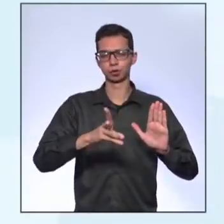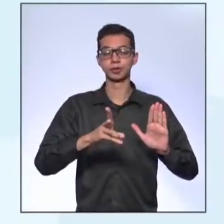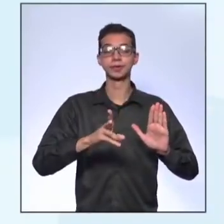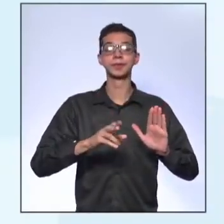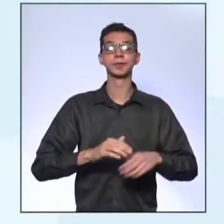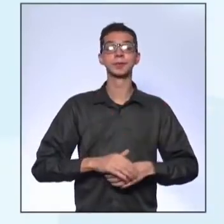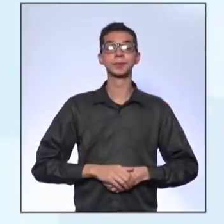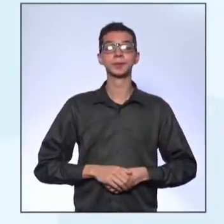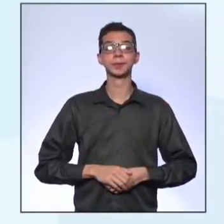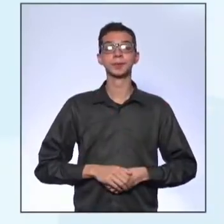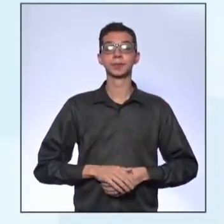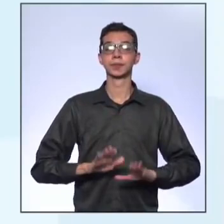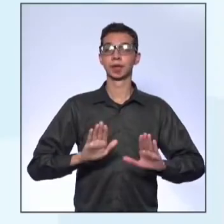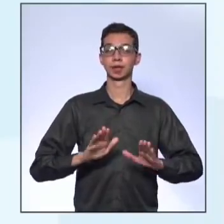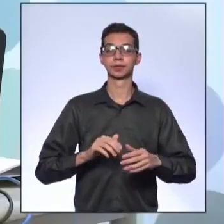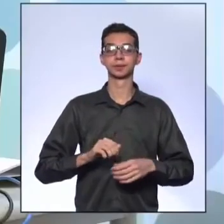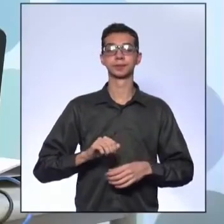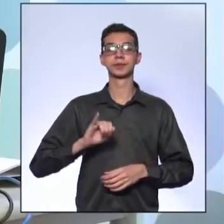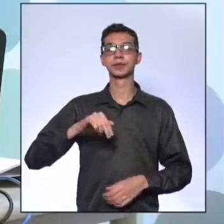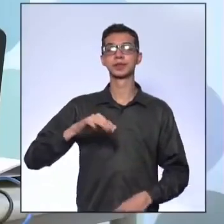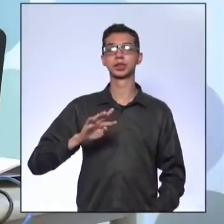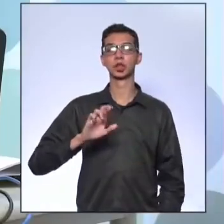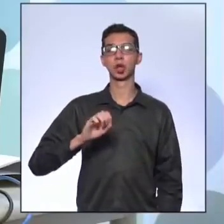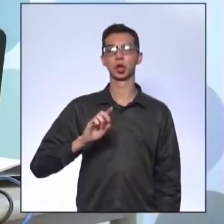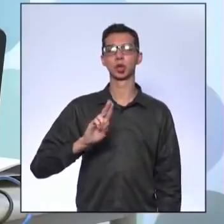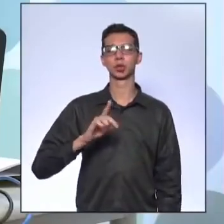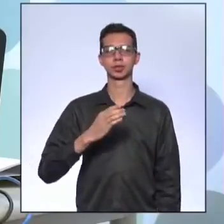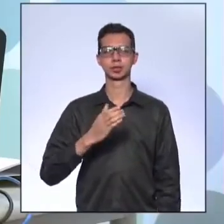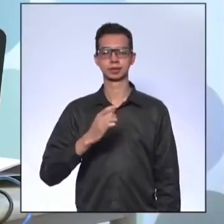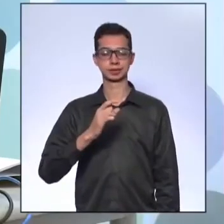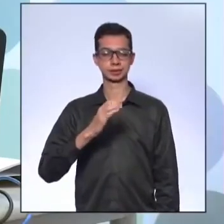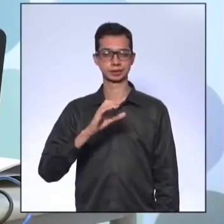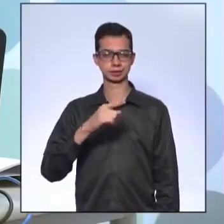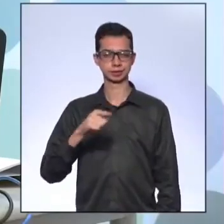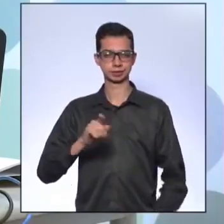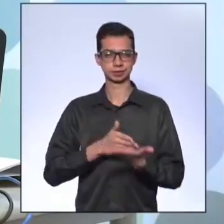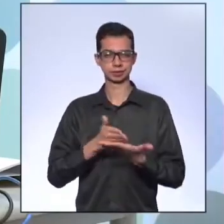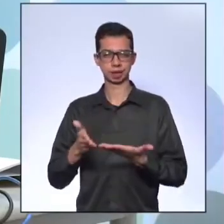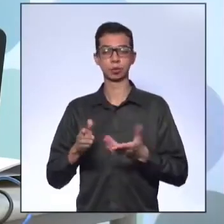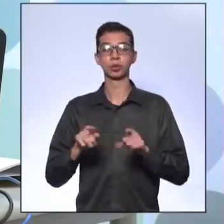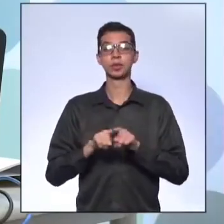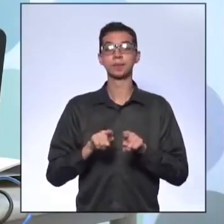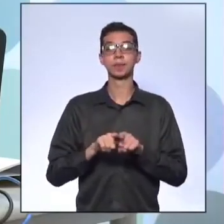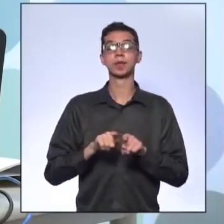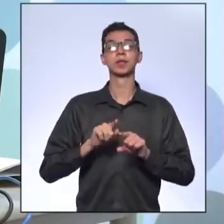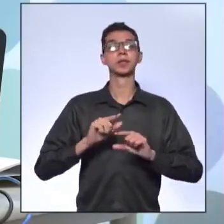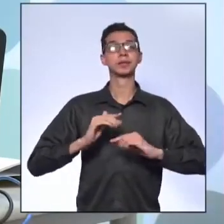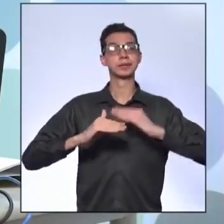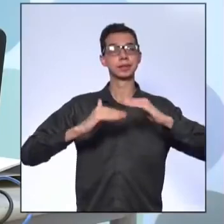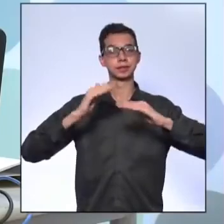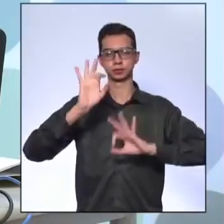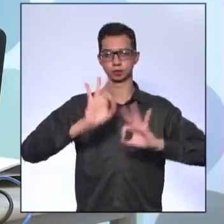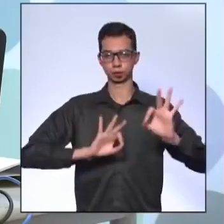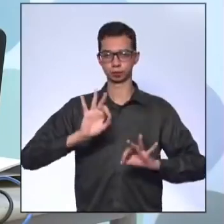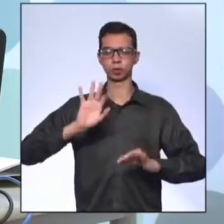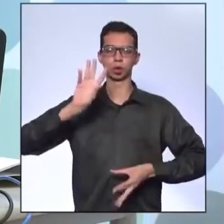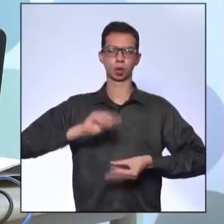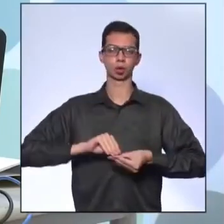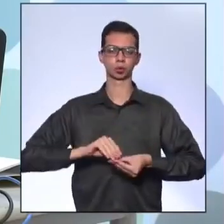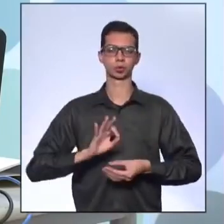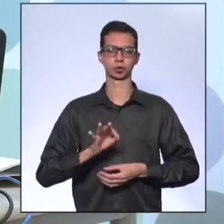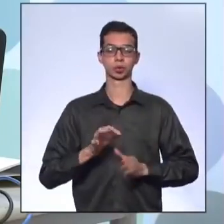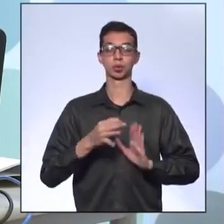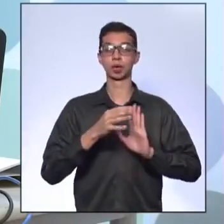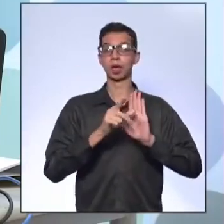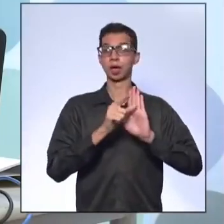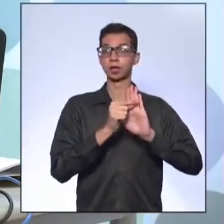Introdução, desenvolvimento e conclusão. Então, hoje nós estaremos aí vendo a introdução, o desenvolvimento e a conclusão do artigo de